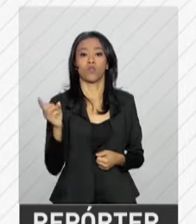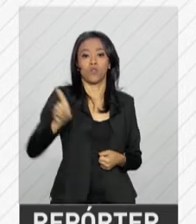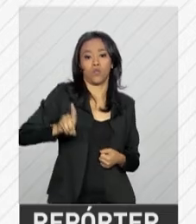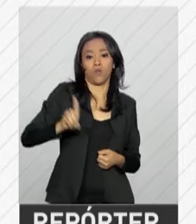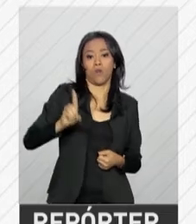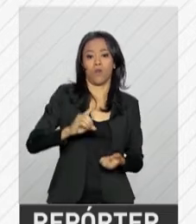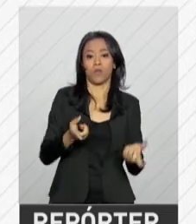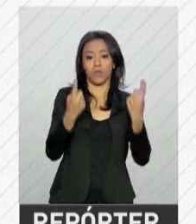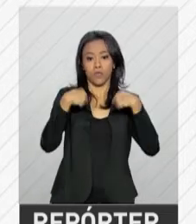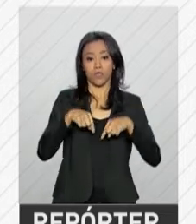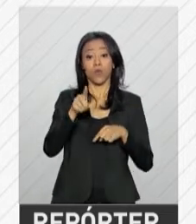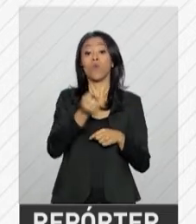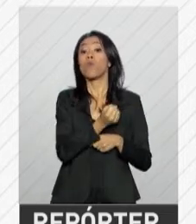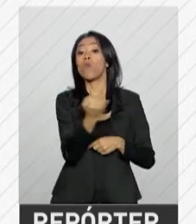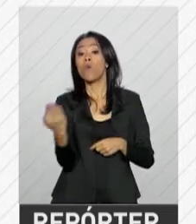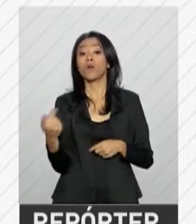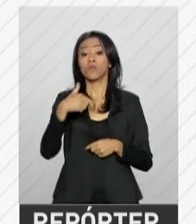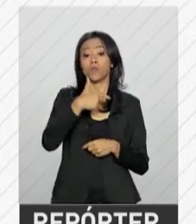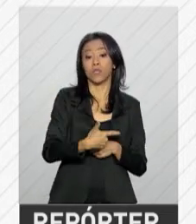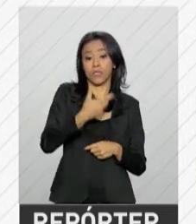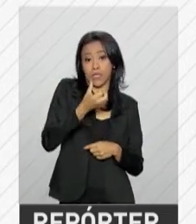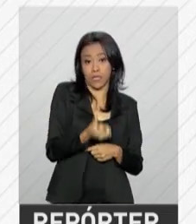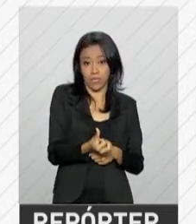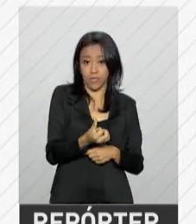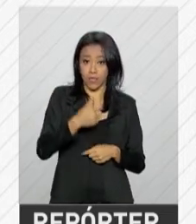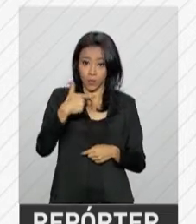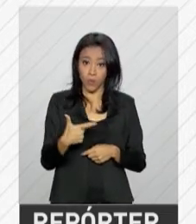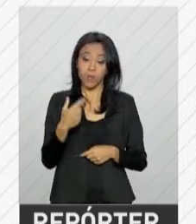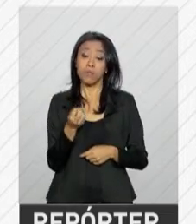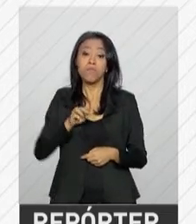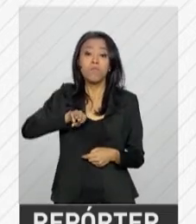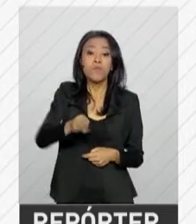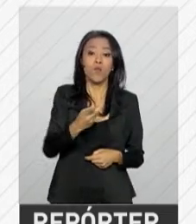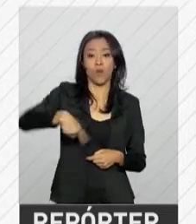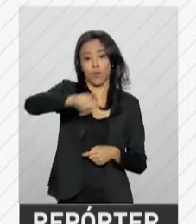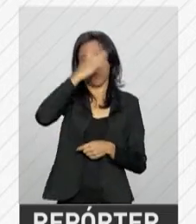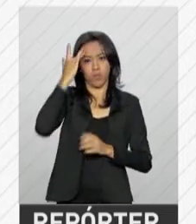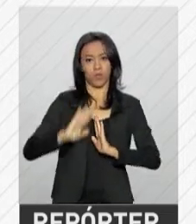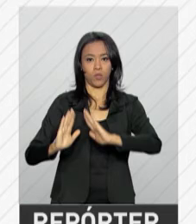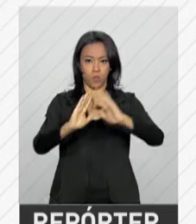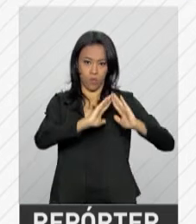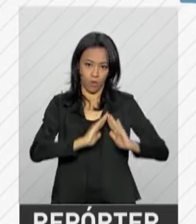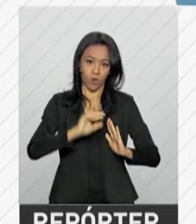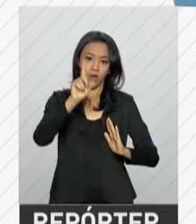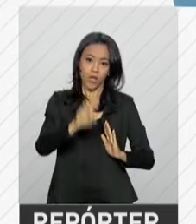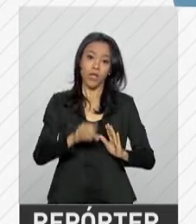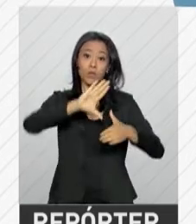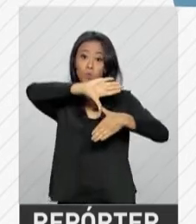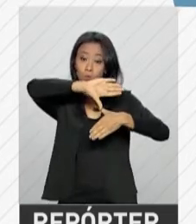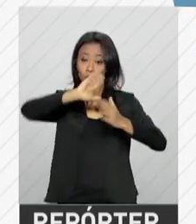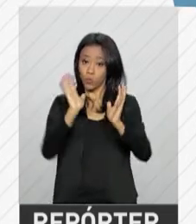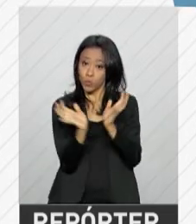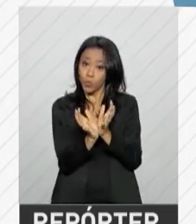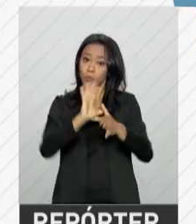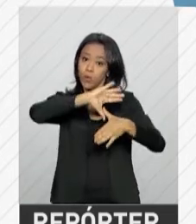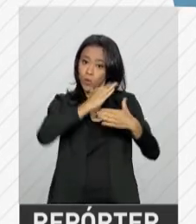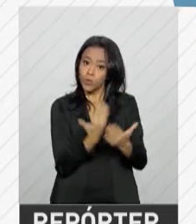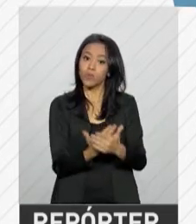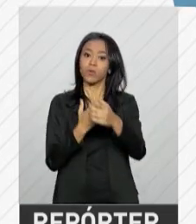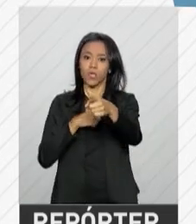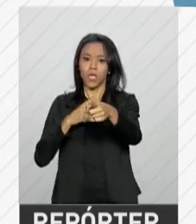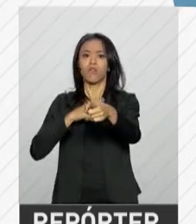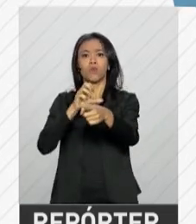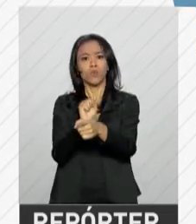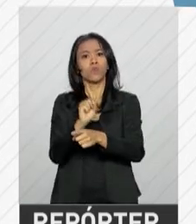bloco é de 262 milhões de habitantes e é com o mercosul que o brasil acumulou os maiores superávits comerciais nos